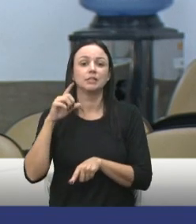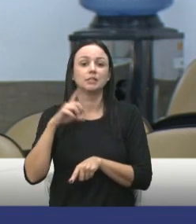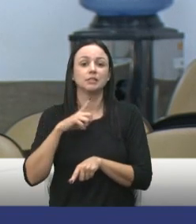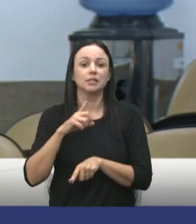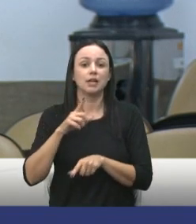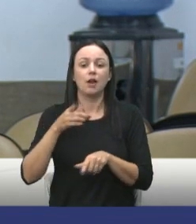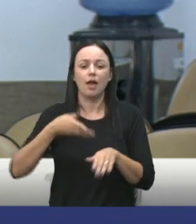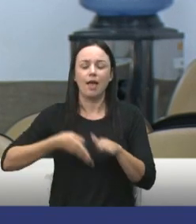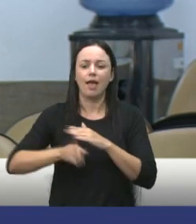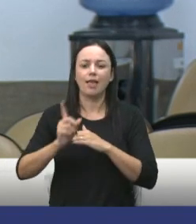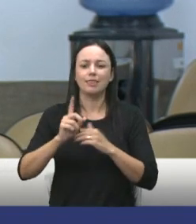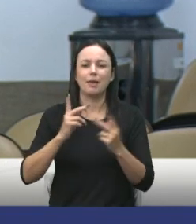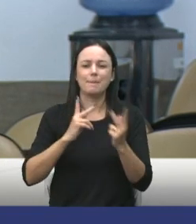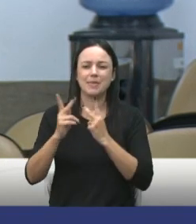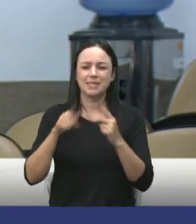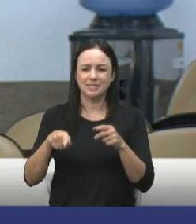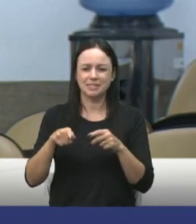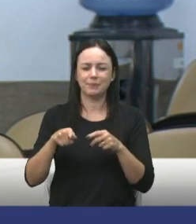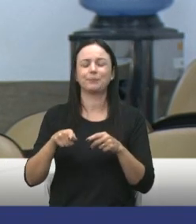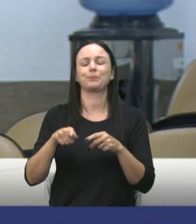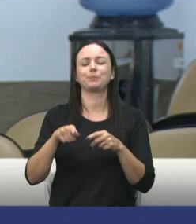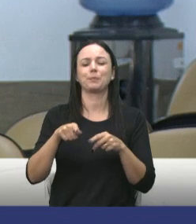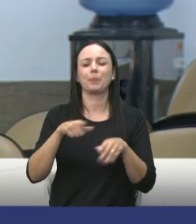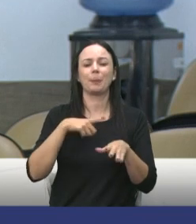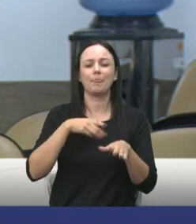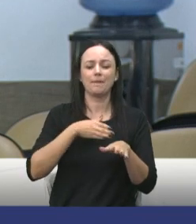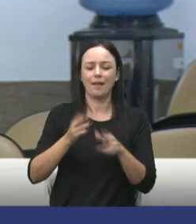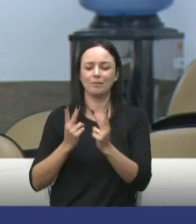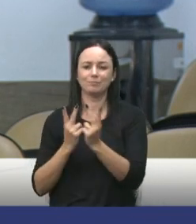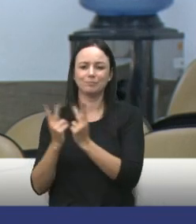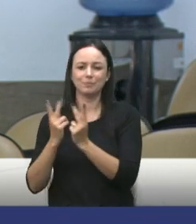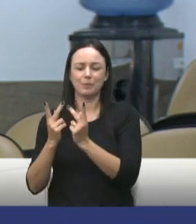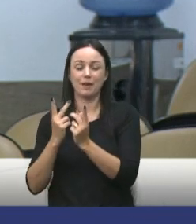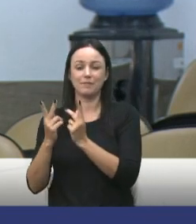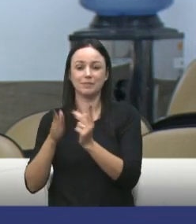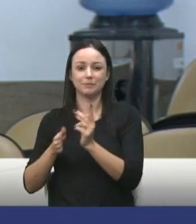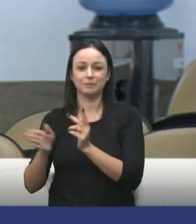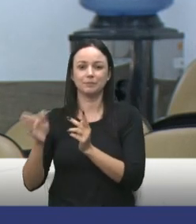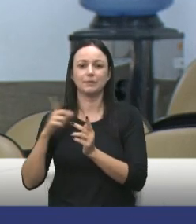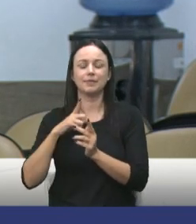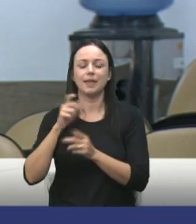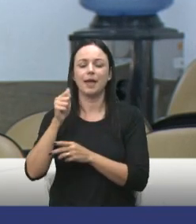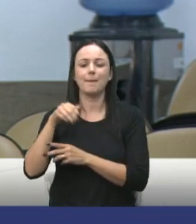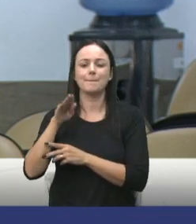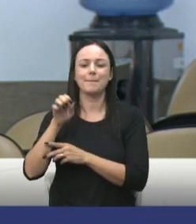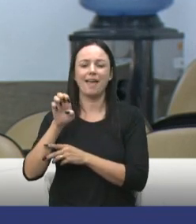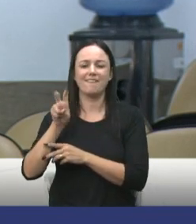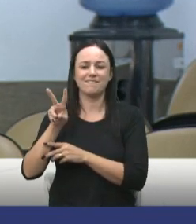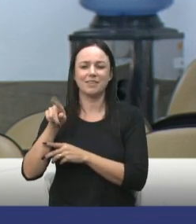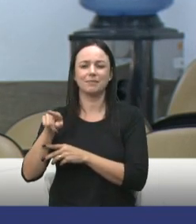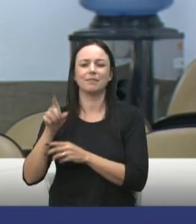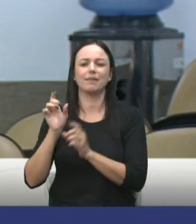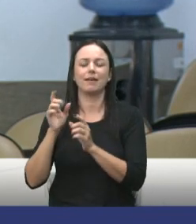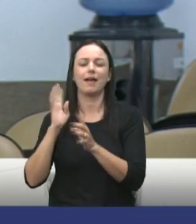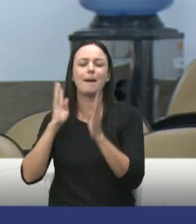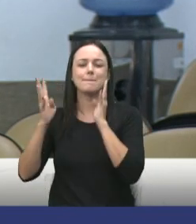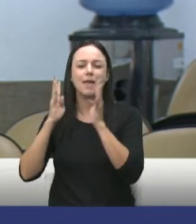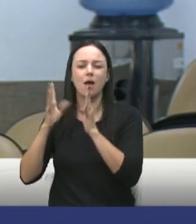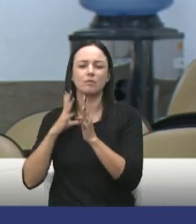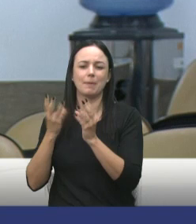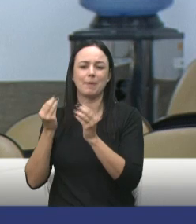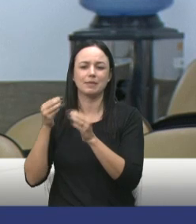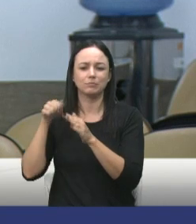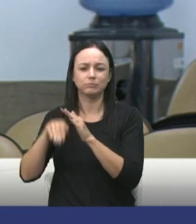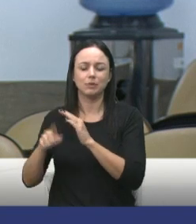vicinal, vem em alta velocidade. E ali a gente tem a Ambev, que tem saída de caminhões. E precisaria de uma lombada naquele local,